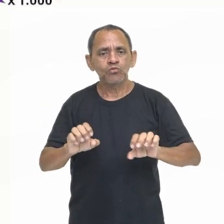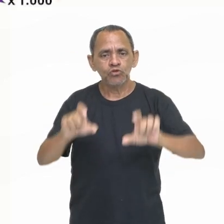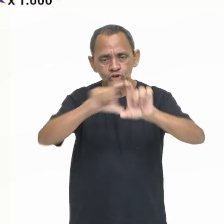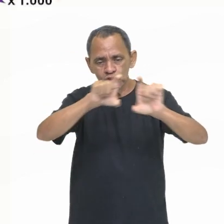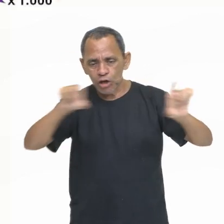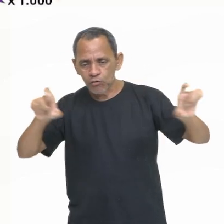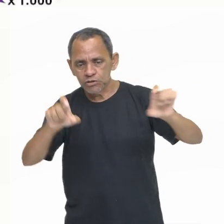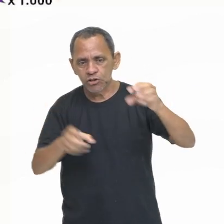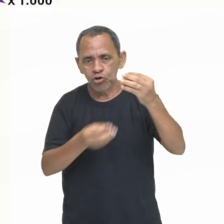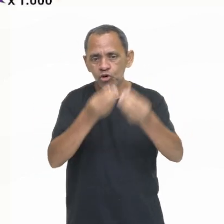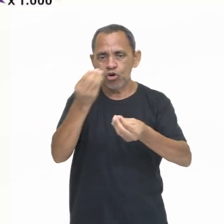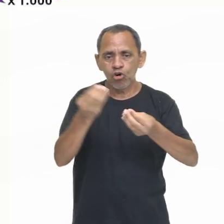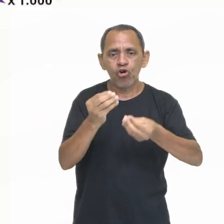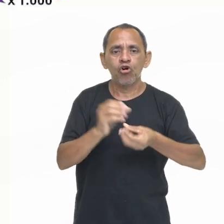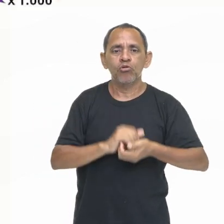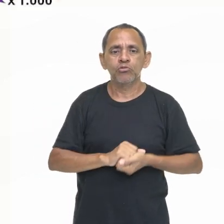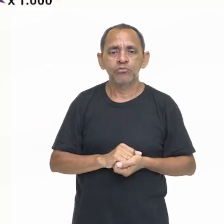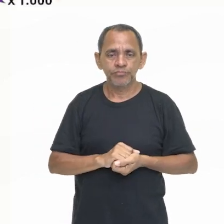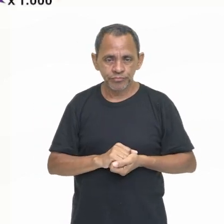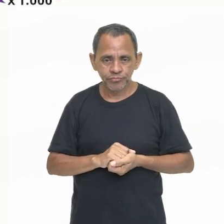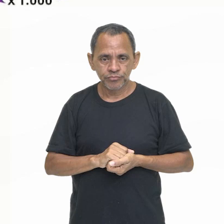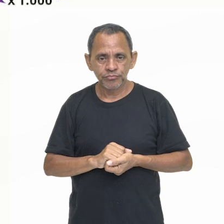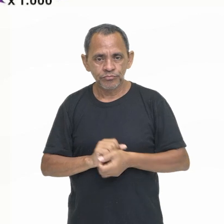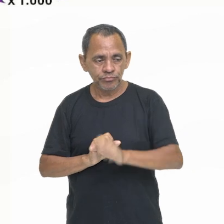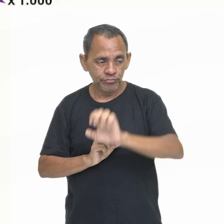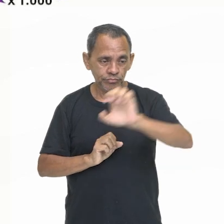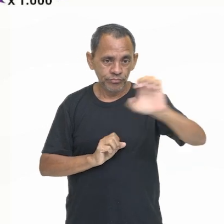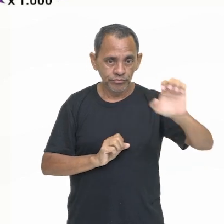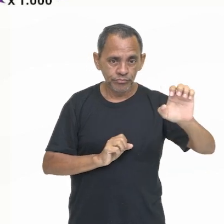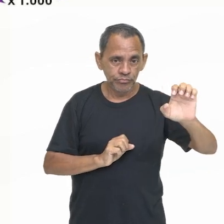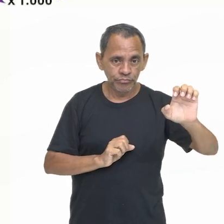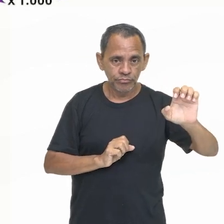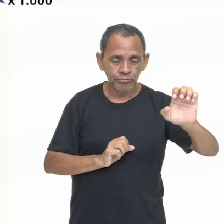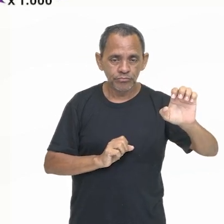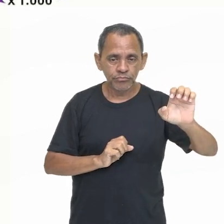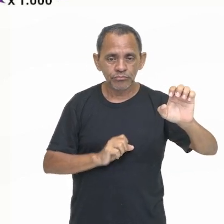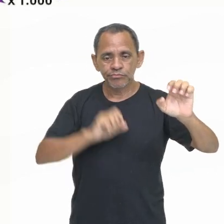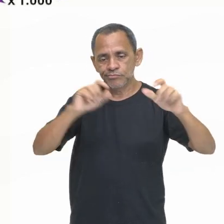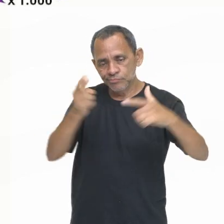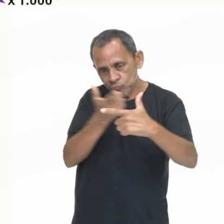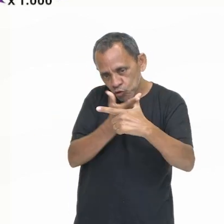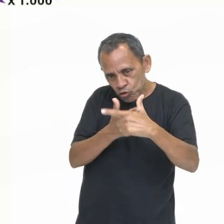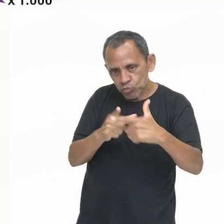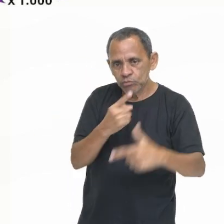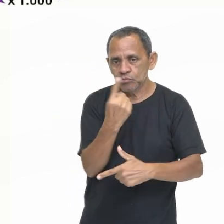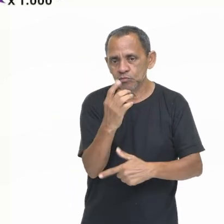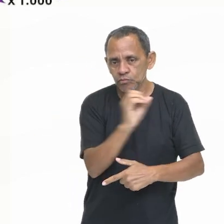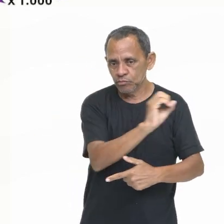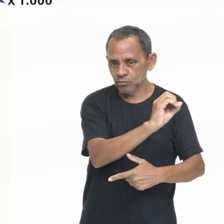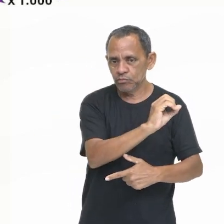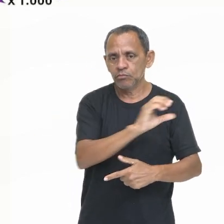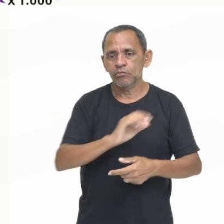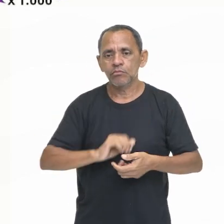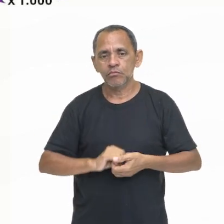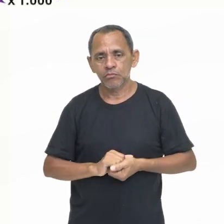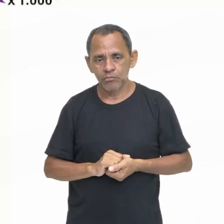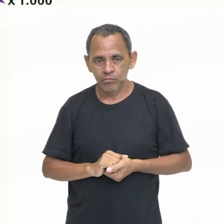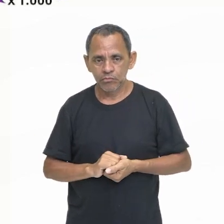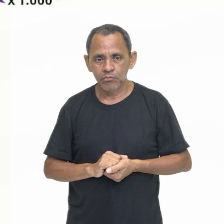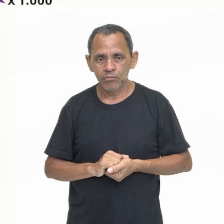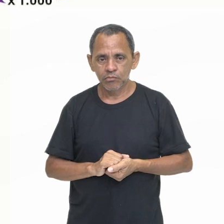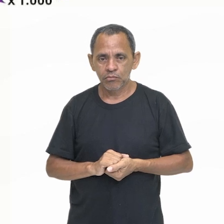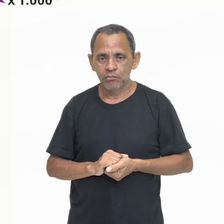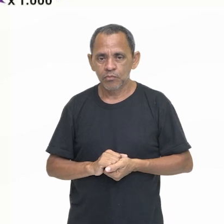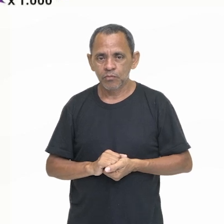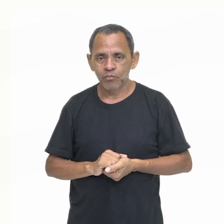ir no sentido da esquerda, né? Dividir uma vez por 1000, dividir 2 vezes por 1000, dividir 3 vezes por